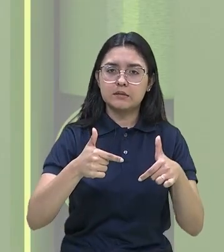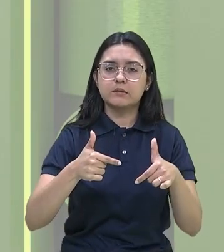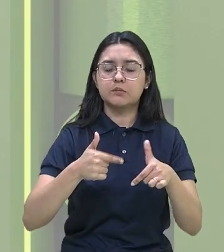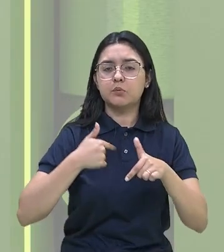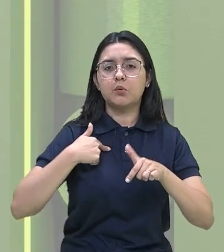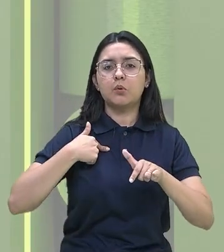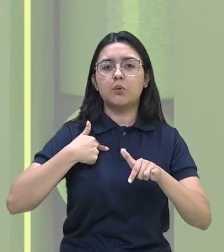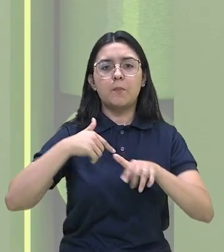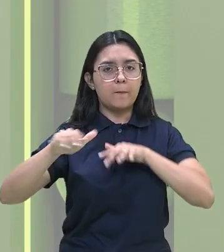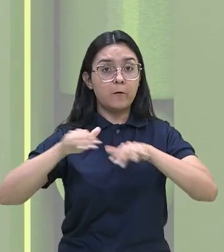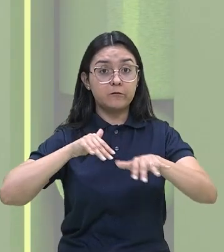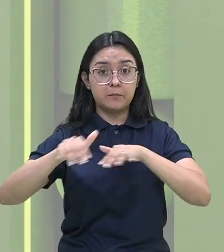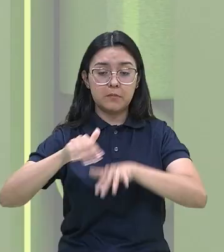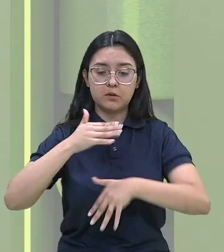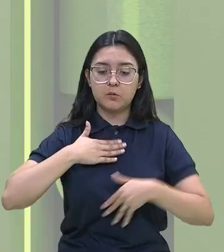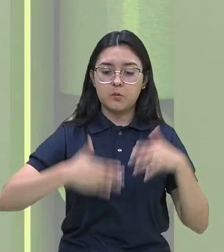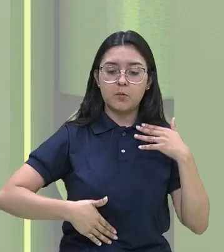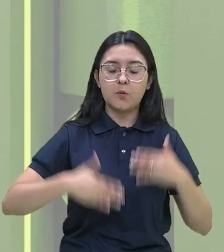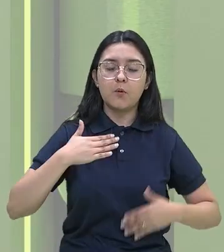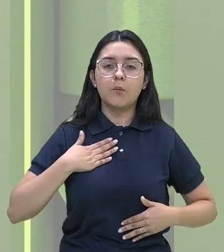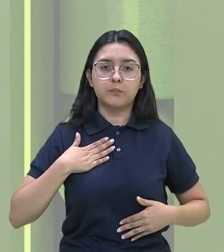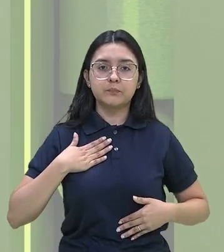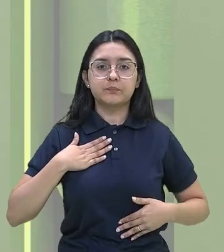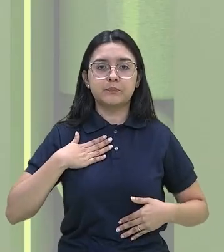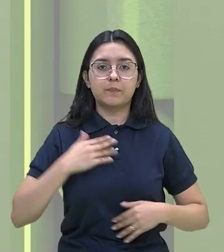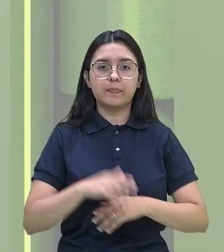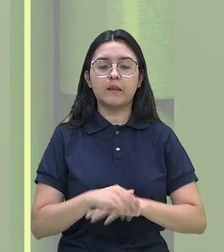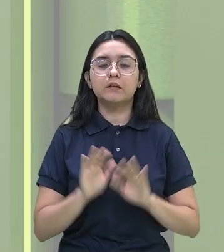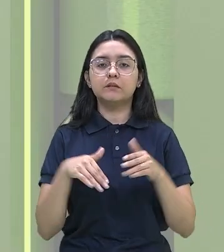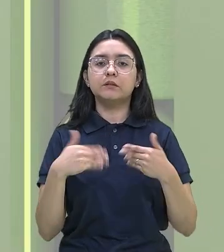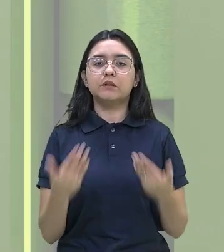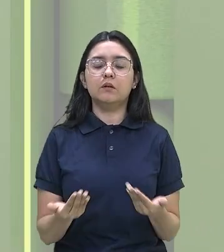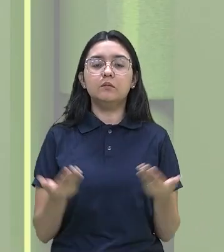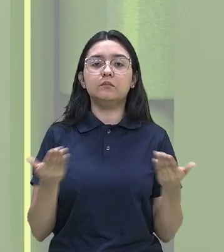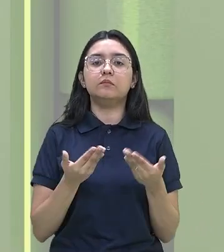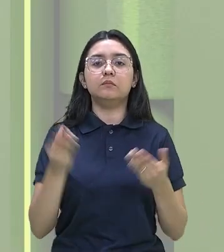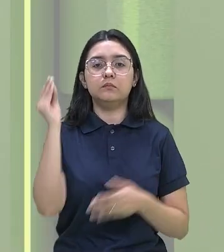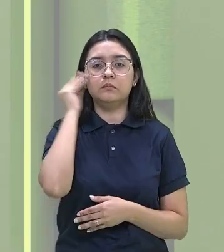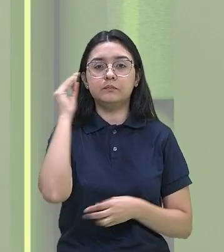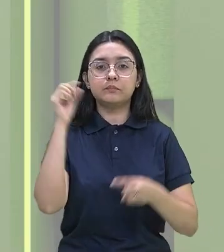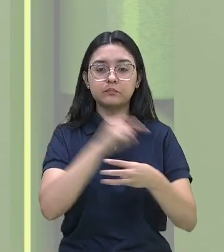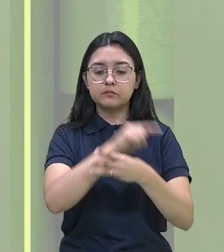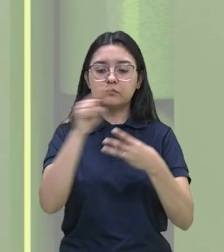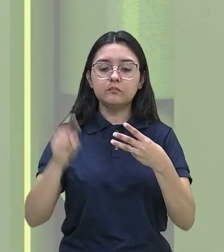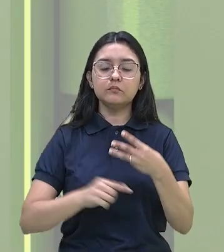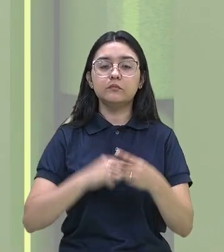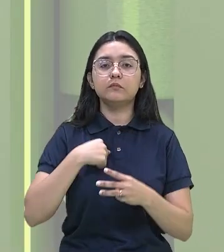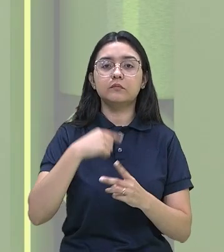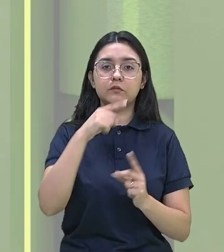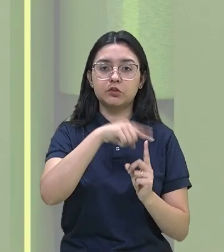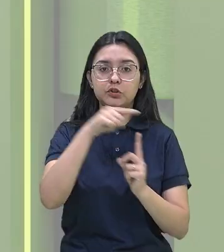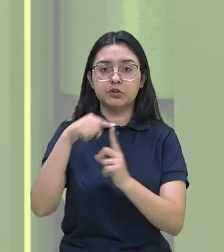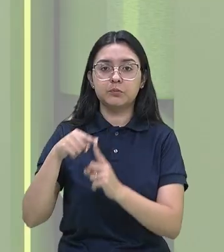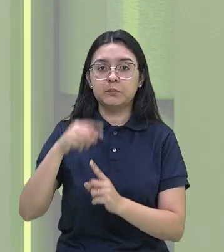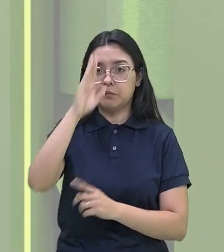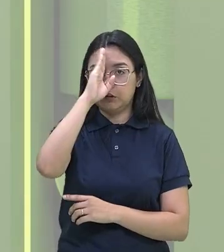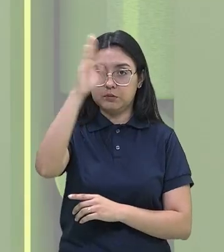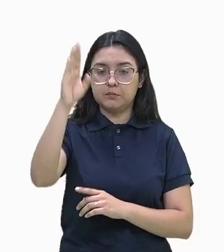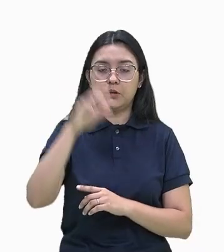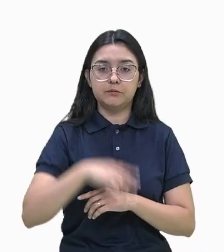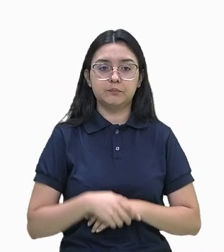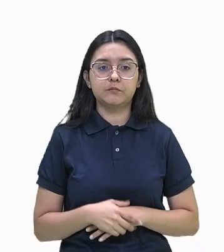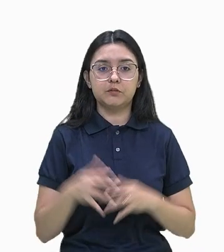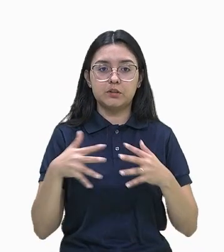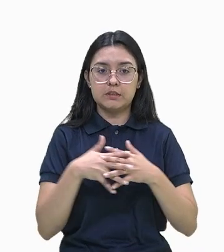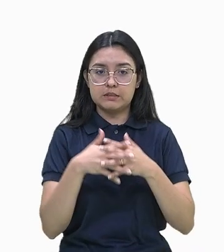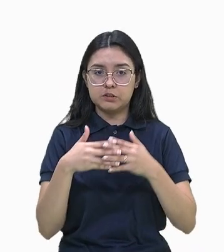alguma atividade, né, com o seu organismo. E aí nós vamos ver os 3 tipos principais de tecido muscular, vejam